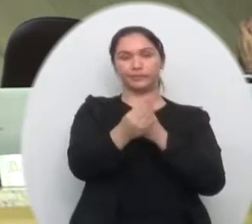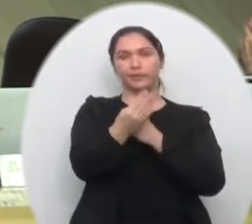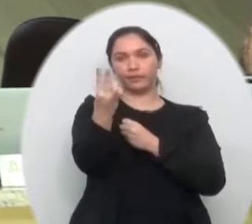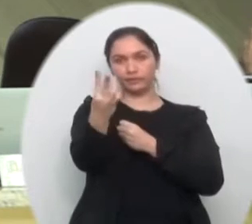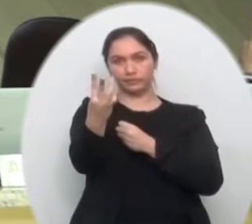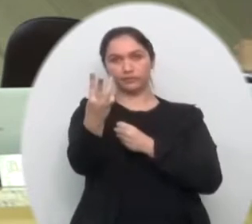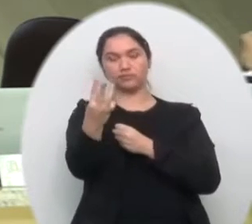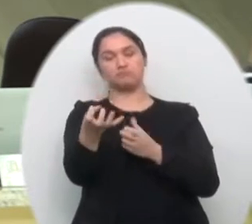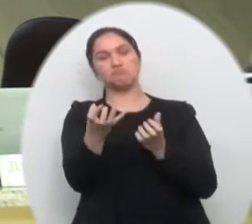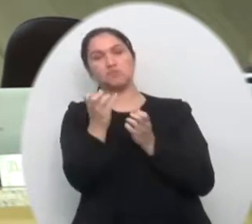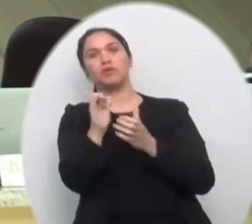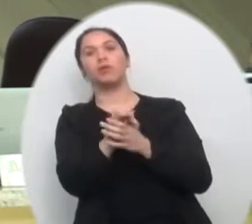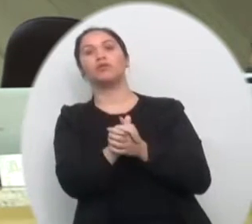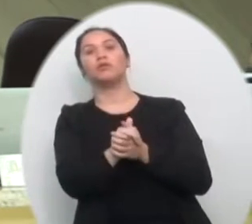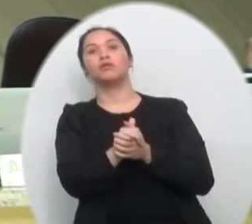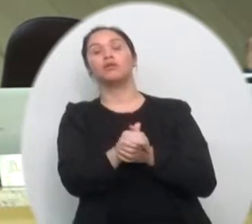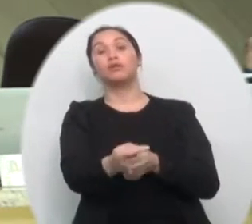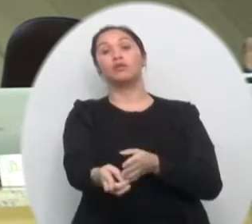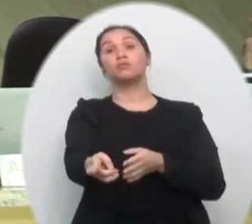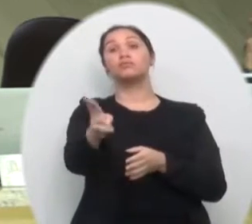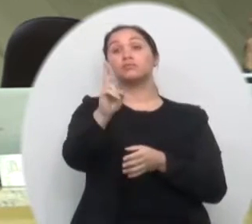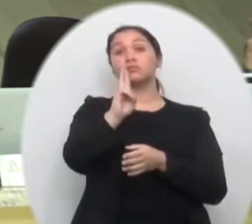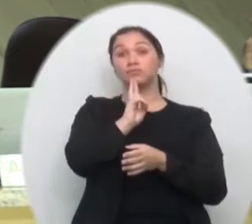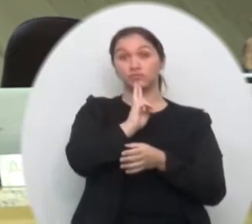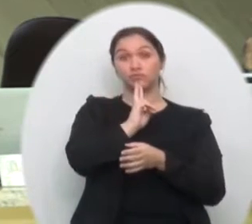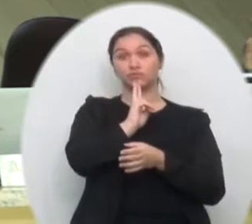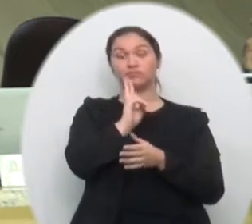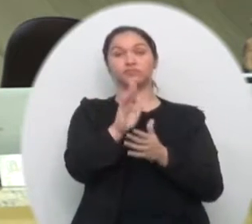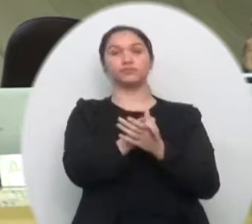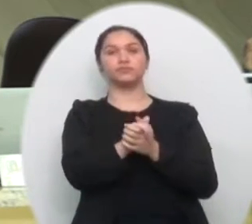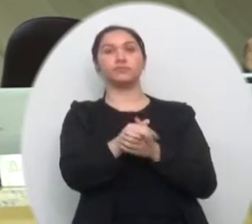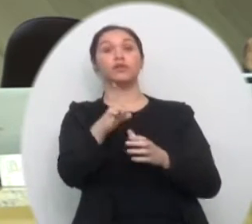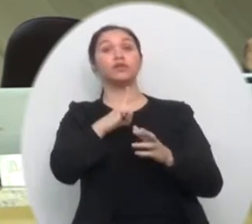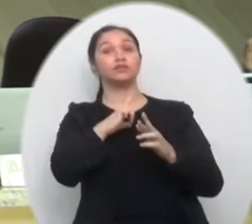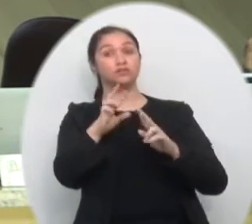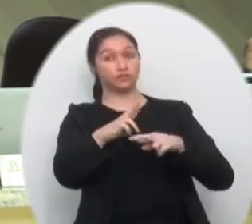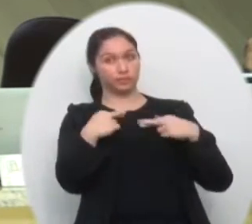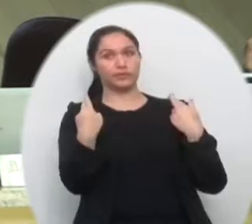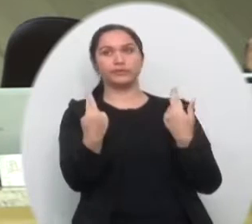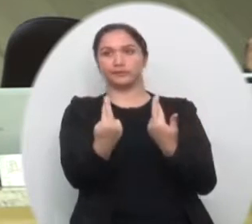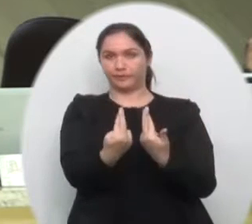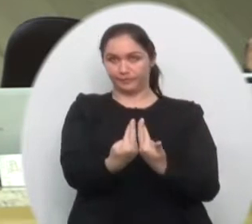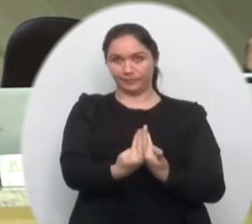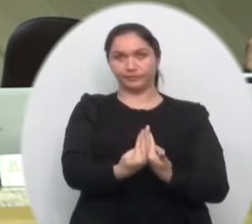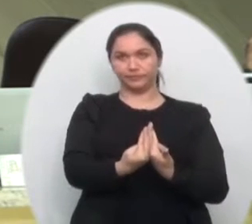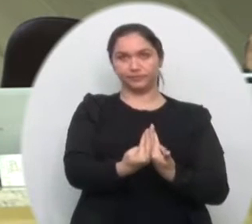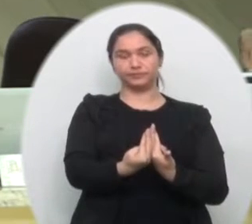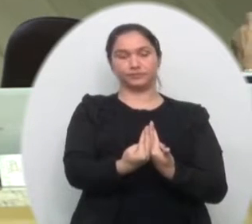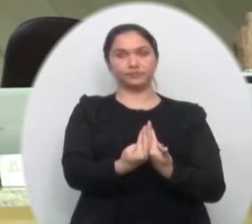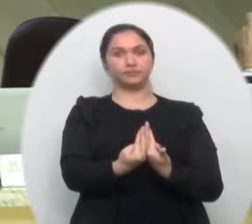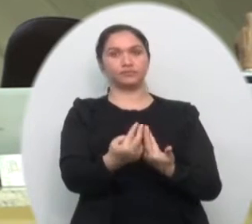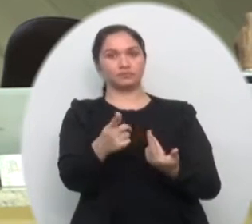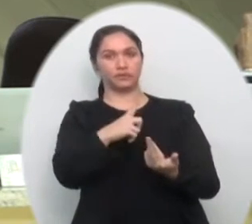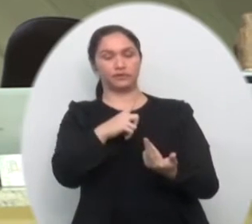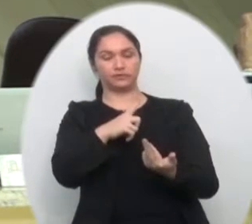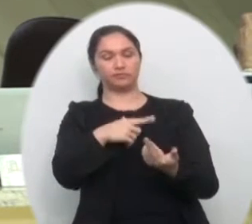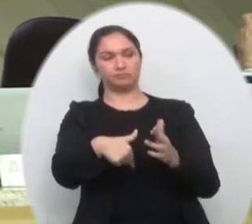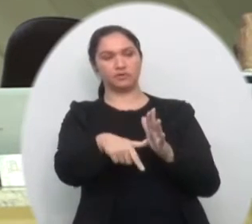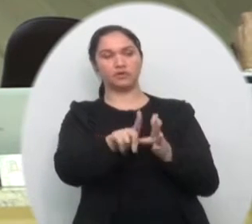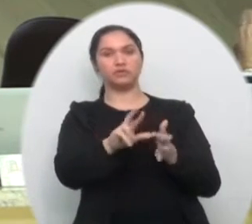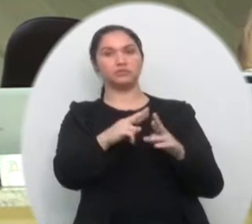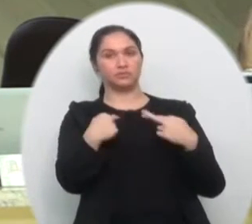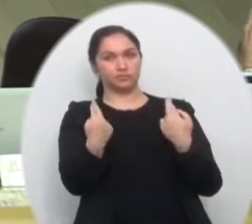Isso é. É, isso mesmo. Houve uma reunião, senhores, houve uma reunião, e nessa reunião foi dado 30